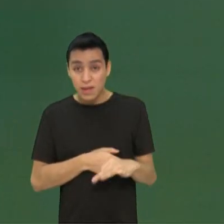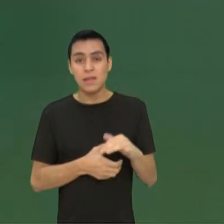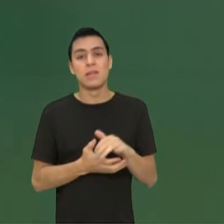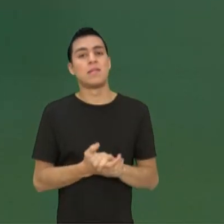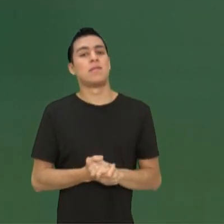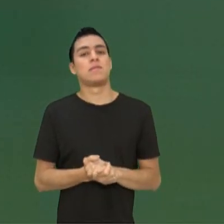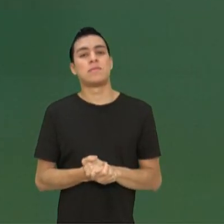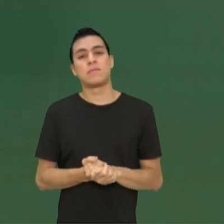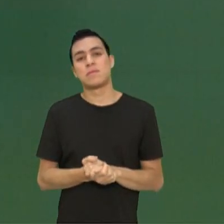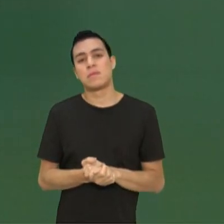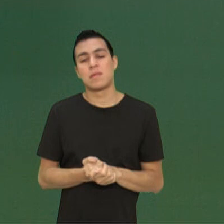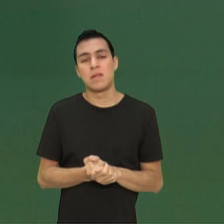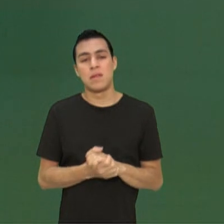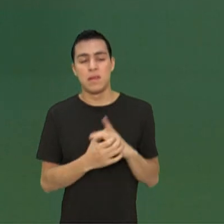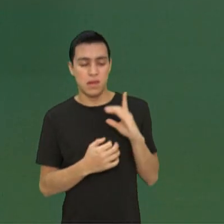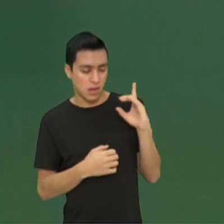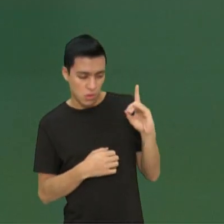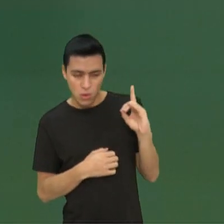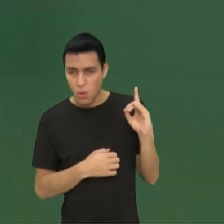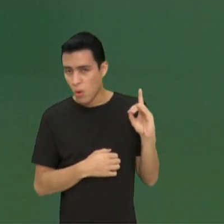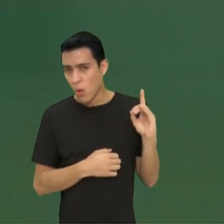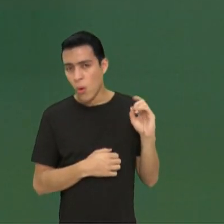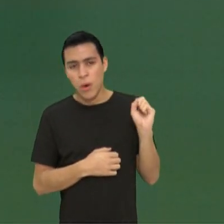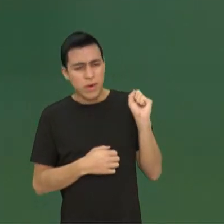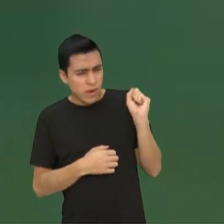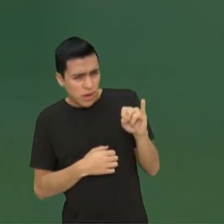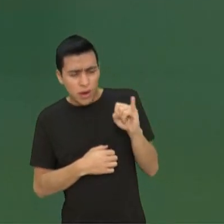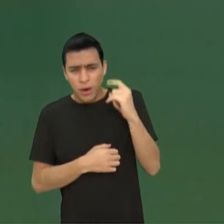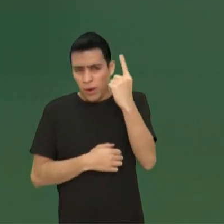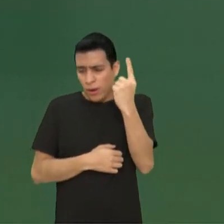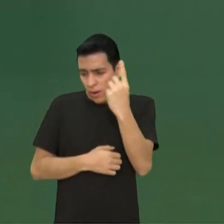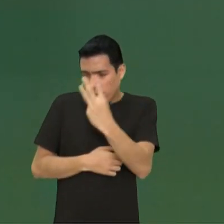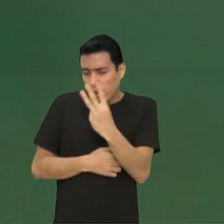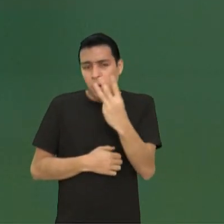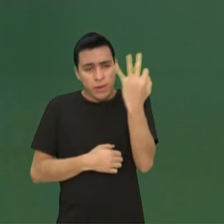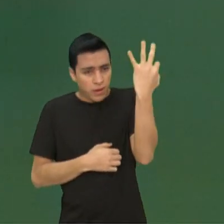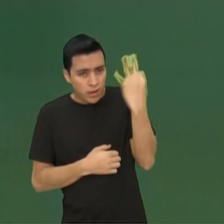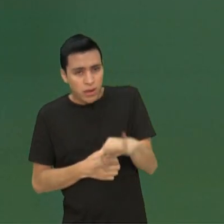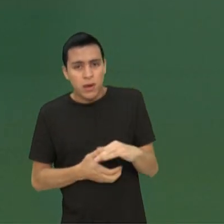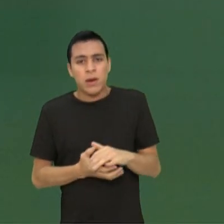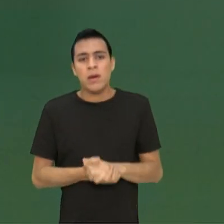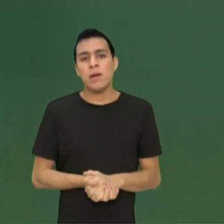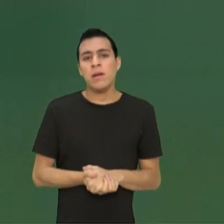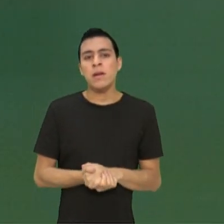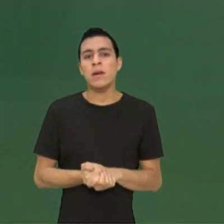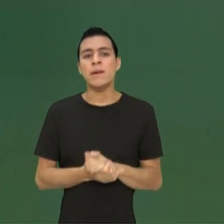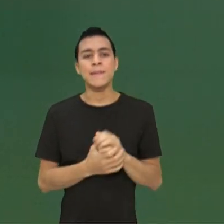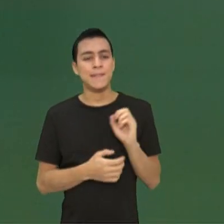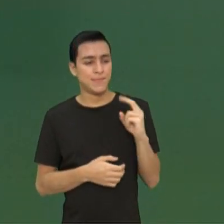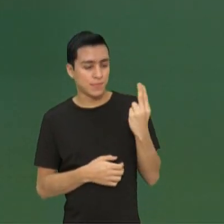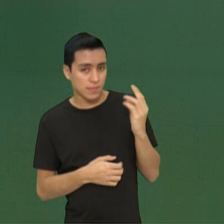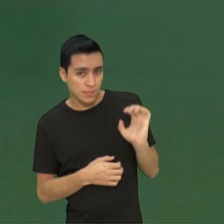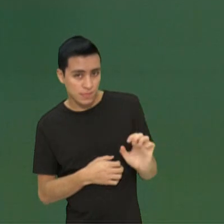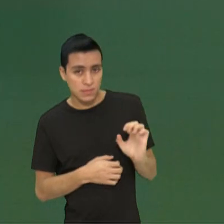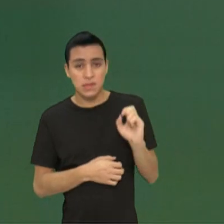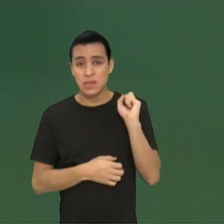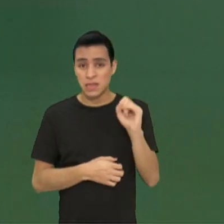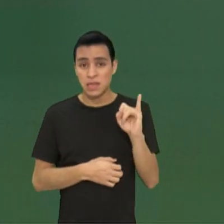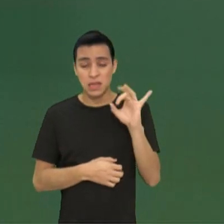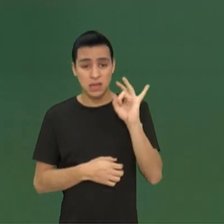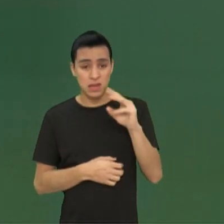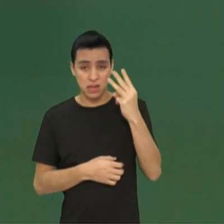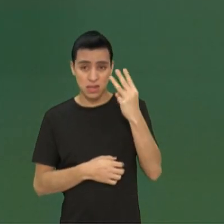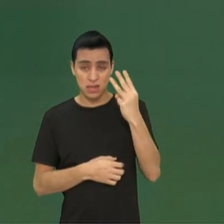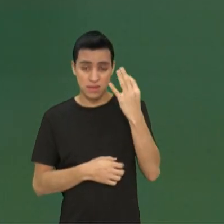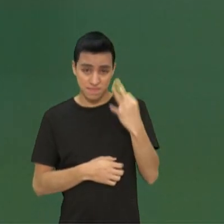corretas. Letra D, se apenas 1 e 3 estiverem corretas. Ou letra E, se apenas a